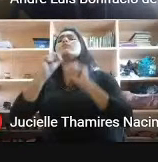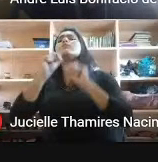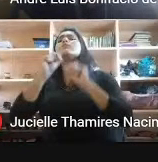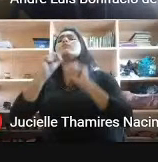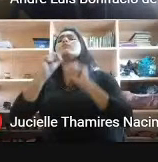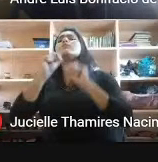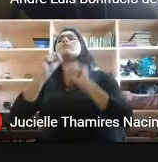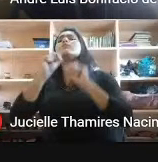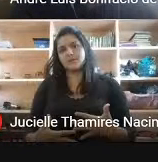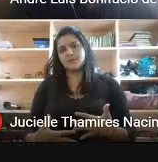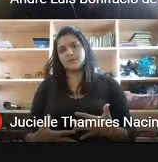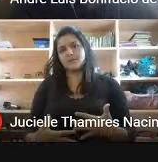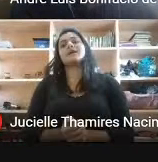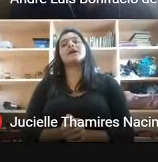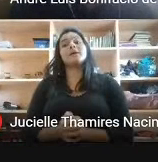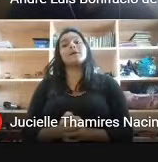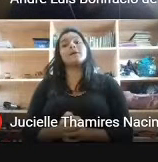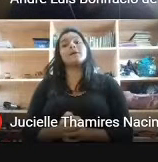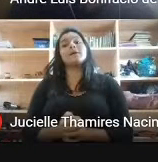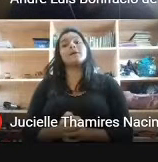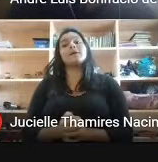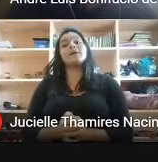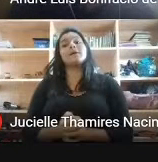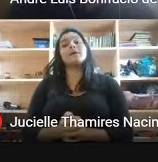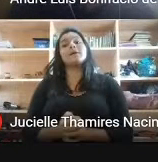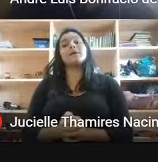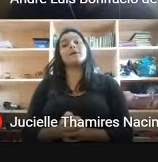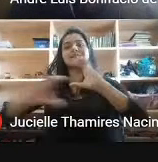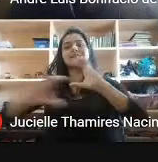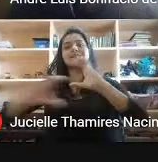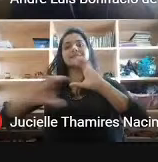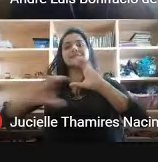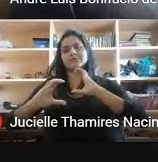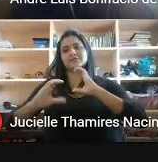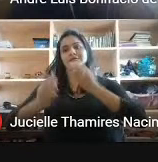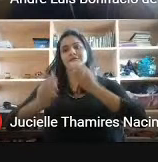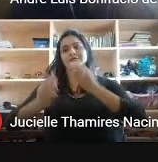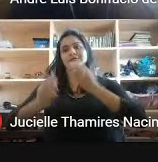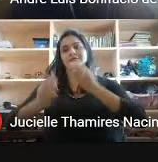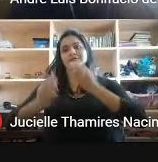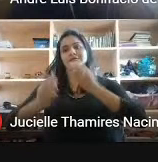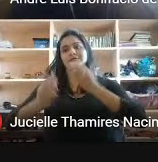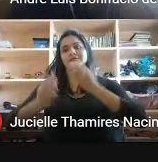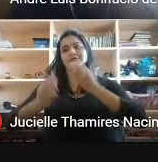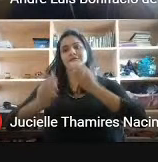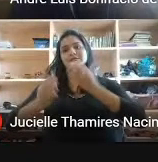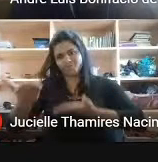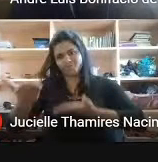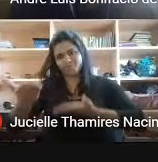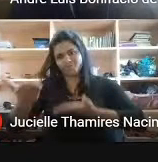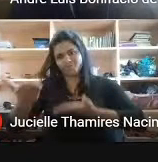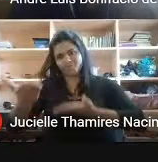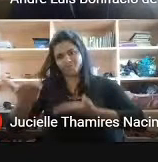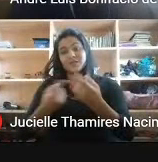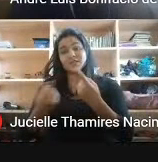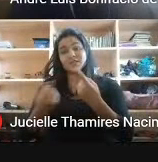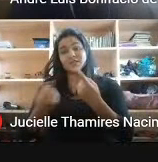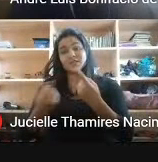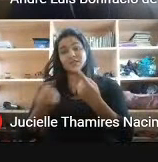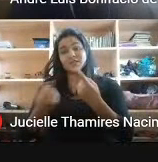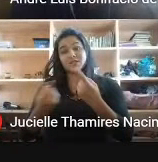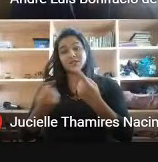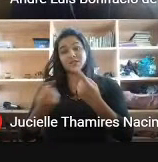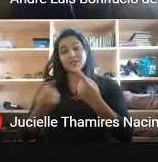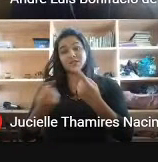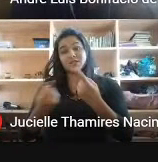espero mesmo que a gente tenha deixado essa questão primeiro, a questão de